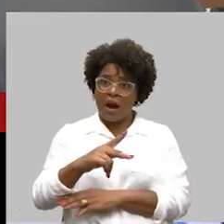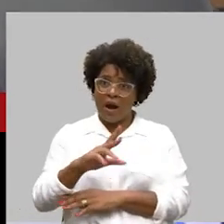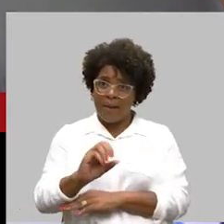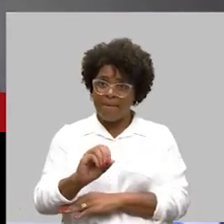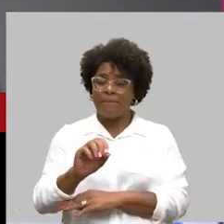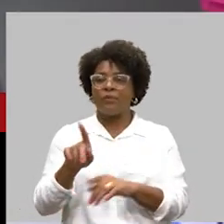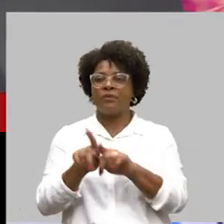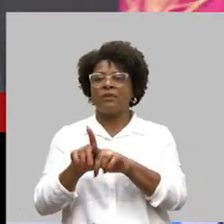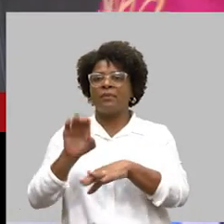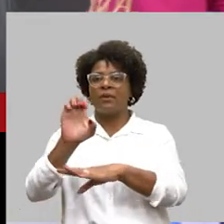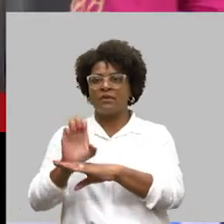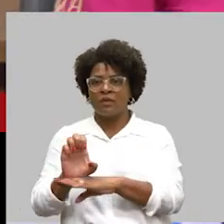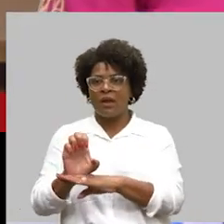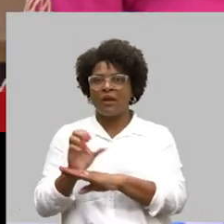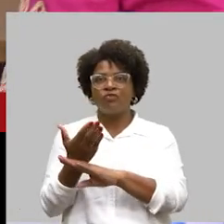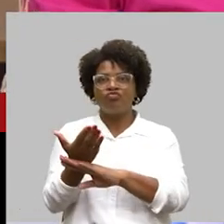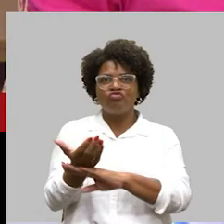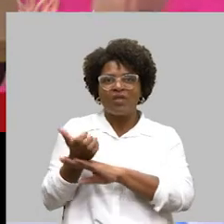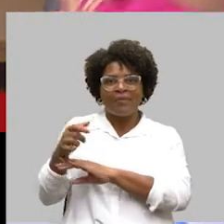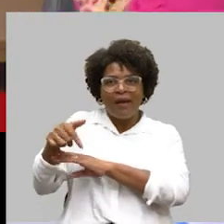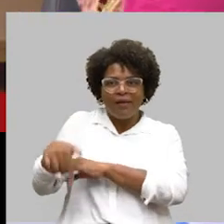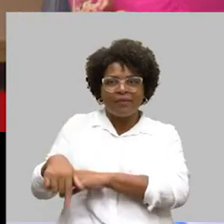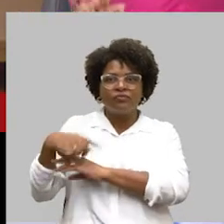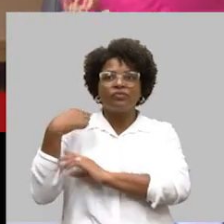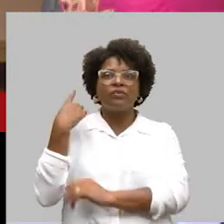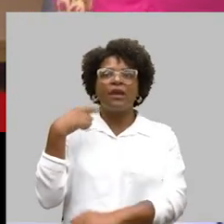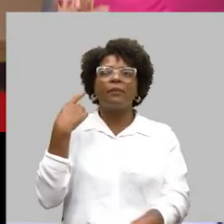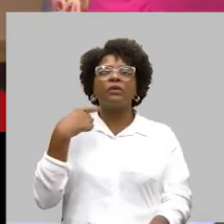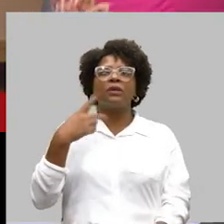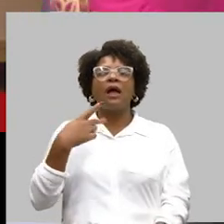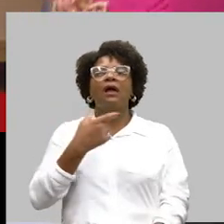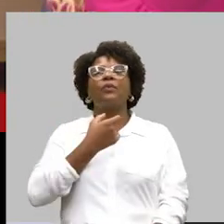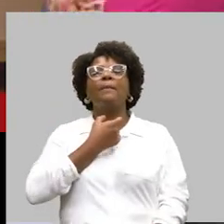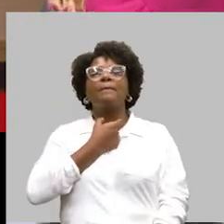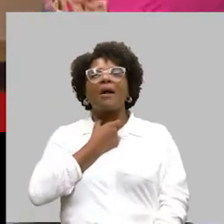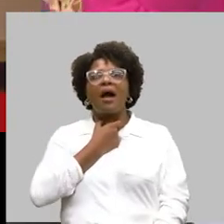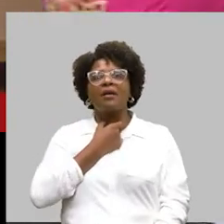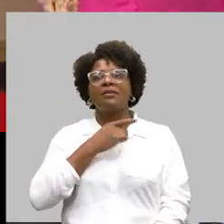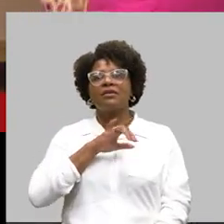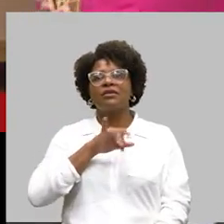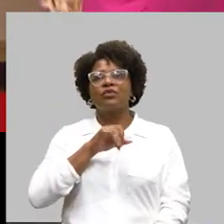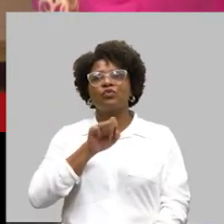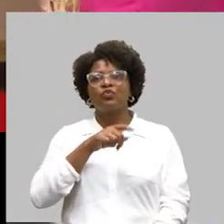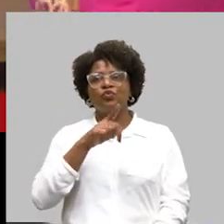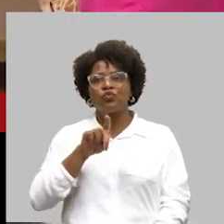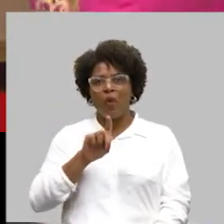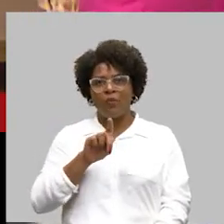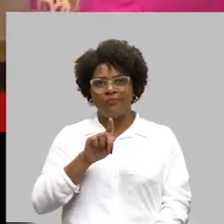deputado Padre João que já foi chamado se fosse na EA ele não ia entrar não que chegou